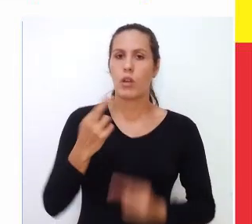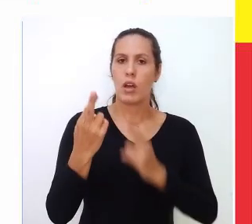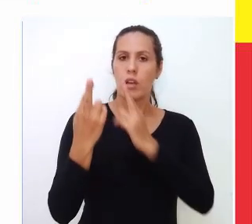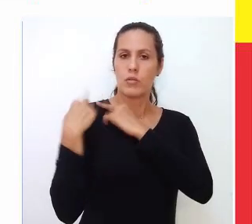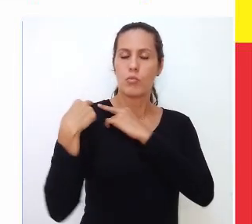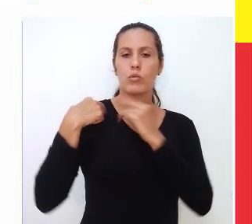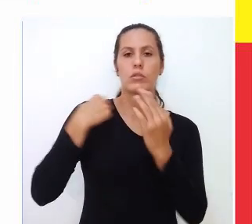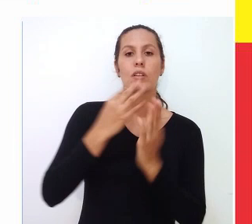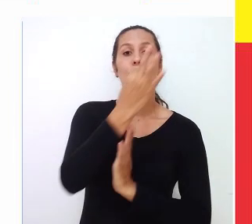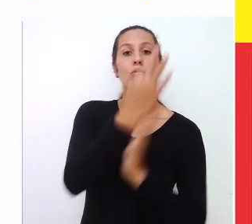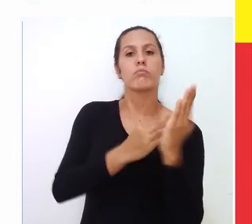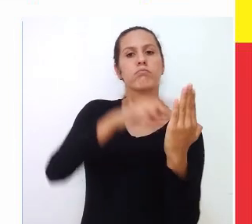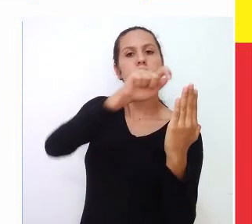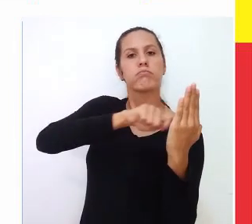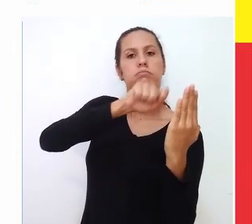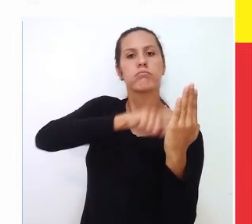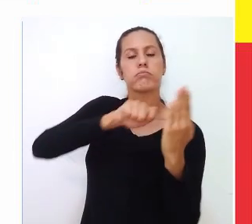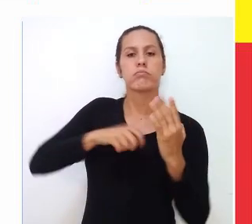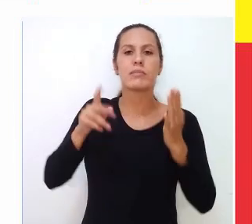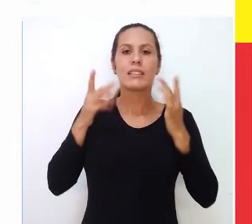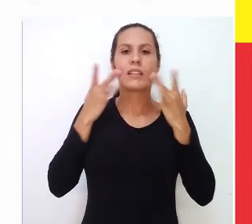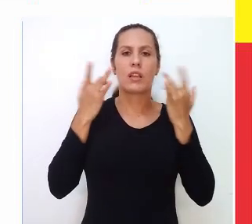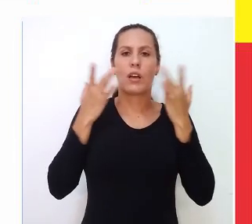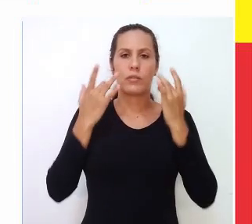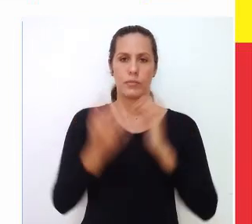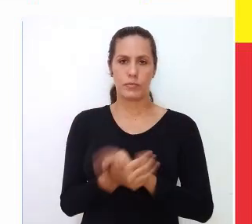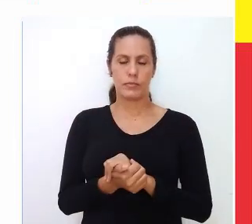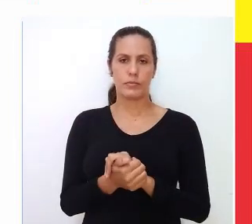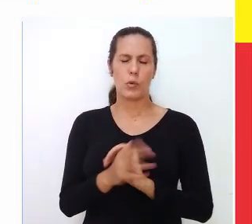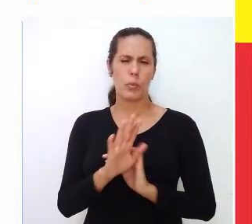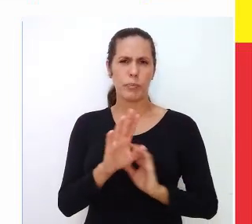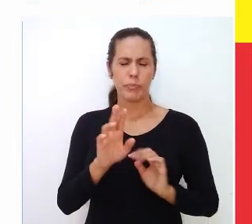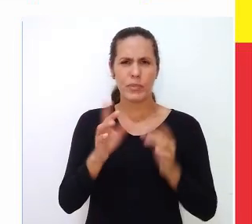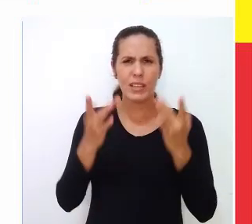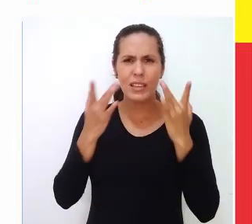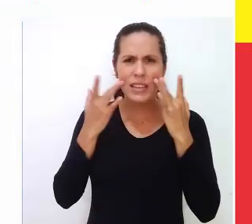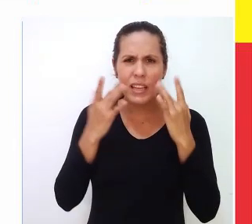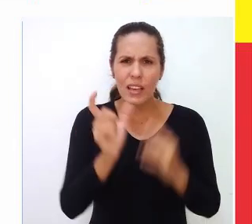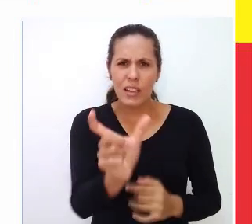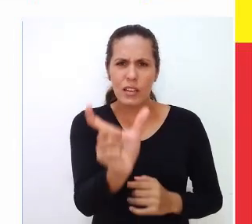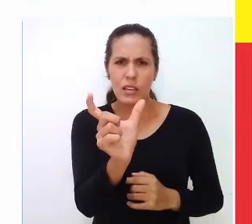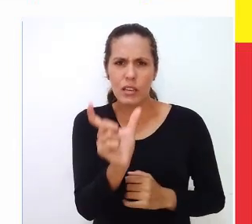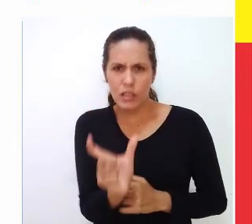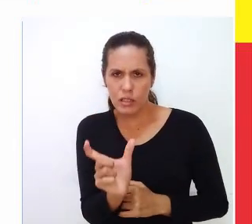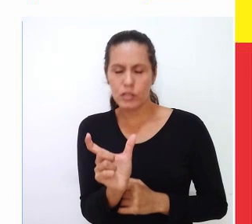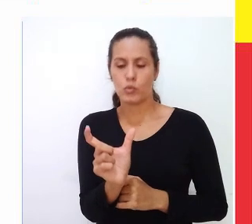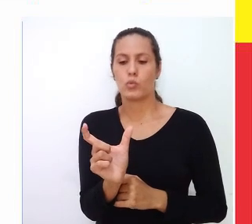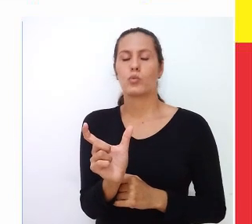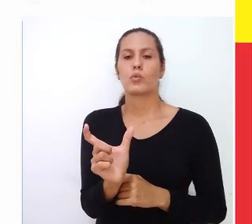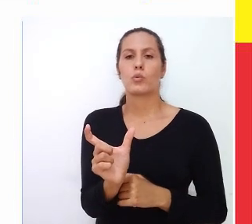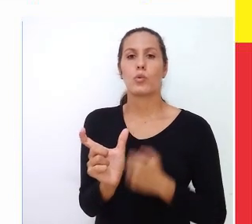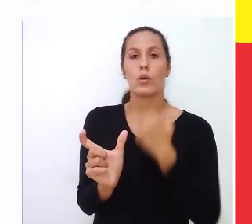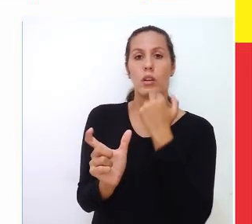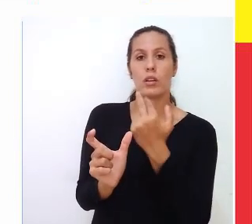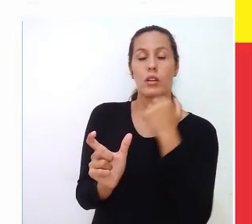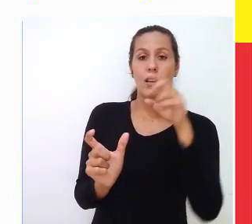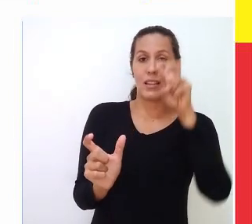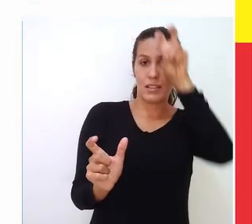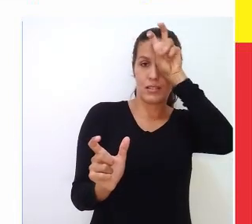importante também, gente, vocês saberem que a palavra teatro, ela vem da palavra